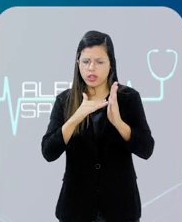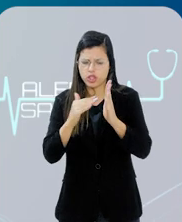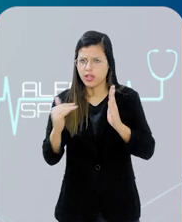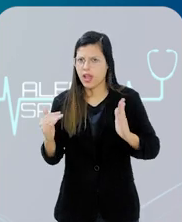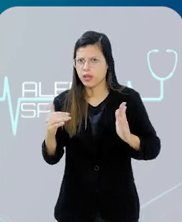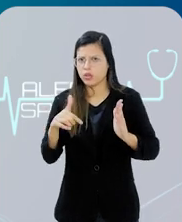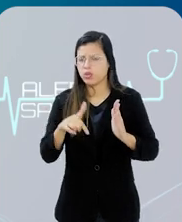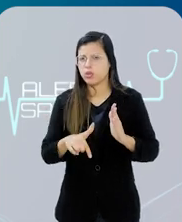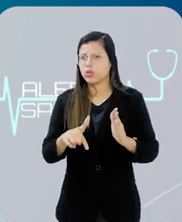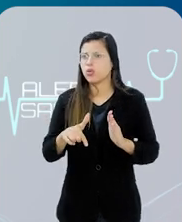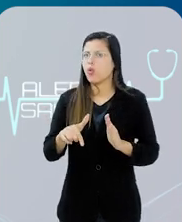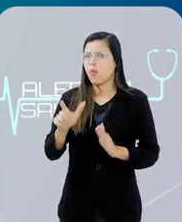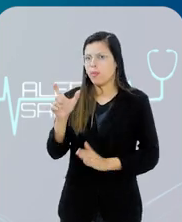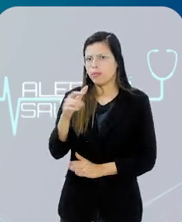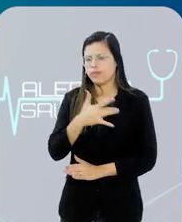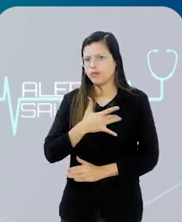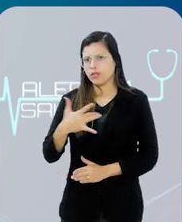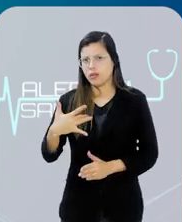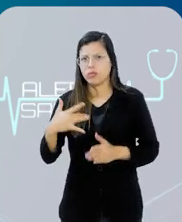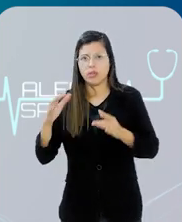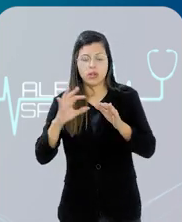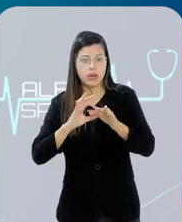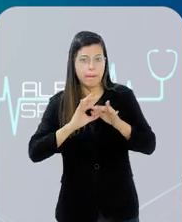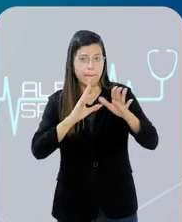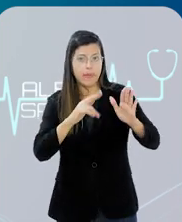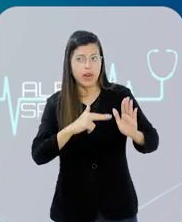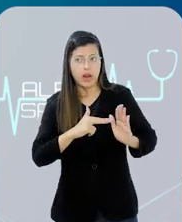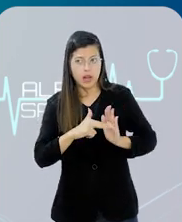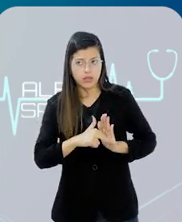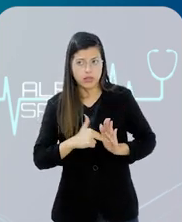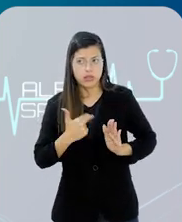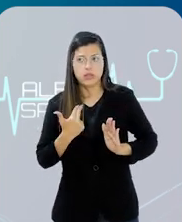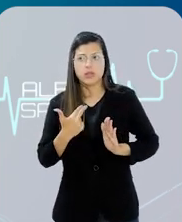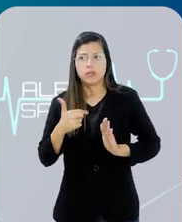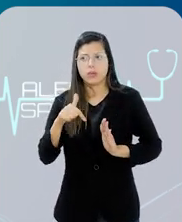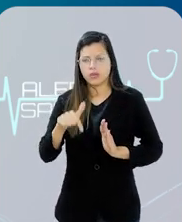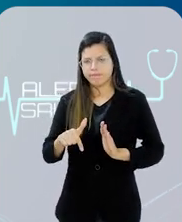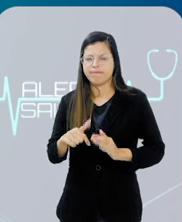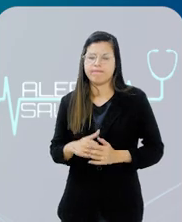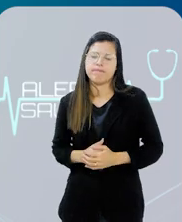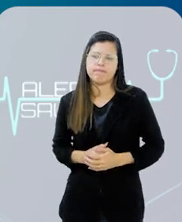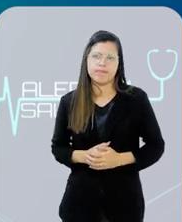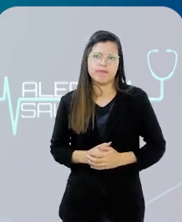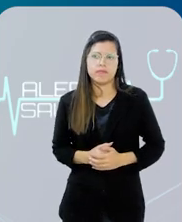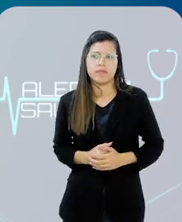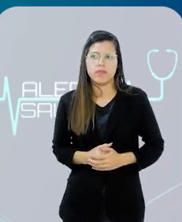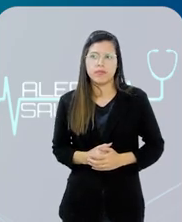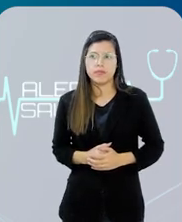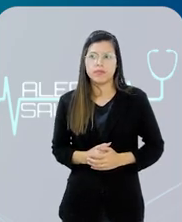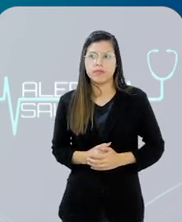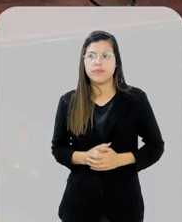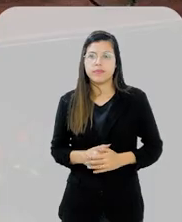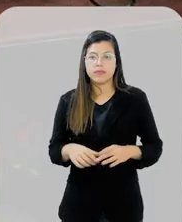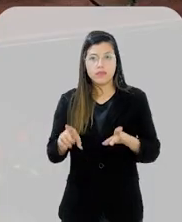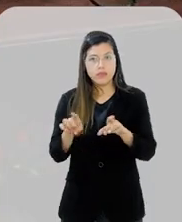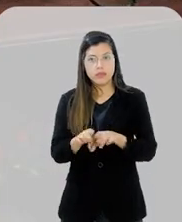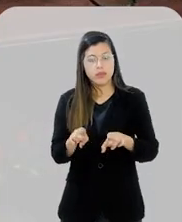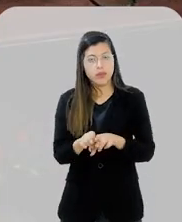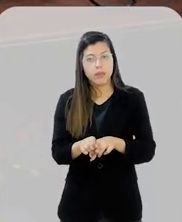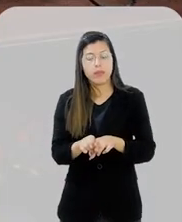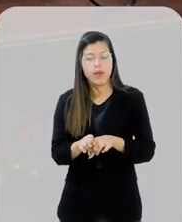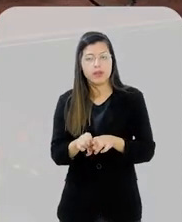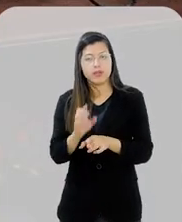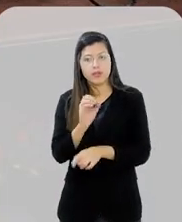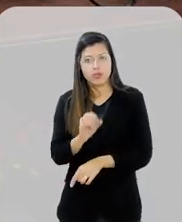convênio autorizar a cirurgia, do ponto de vista com a cobertura pela saúde suplementar. Ainda nesse sentido, doutor